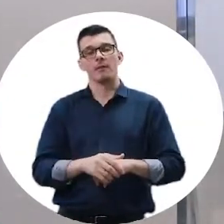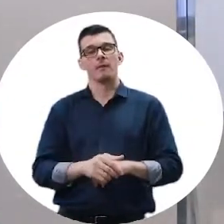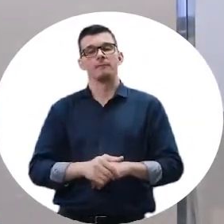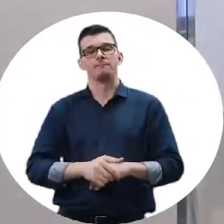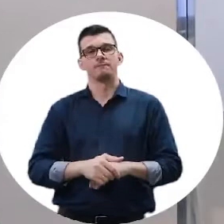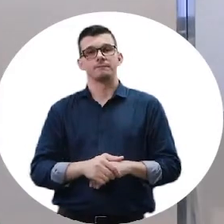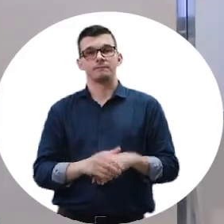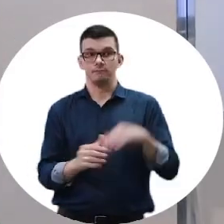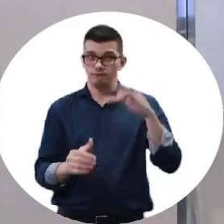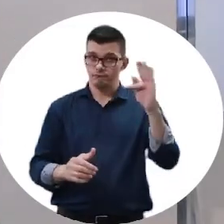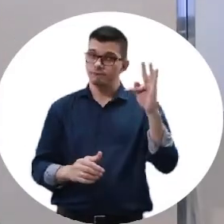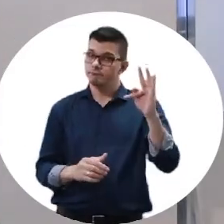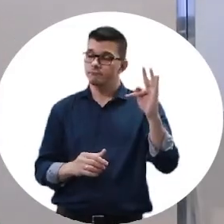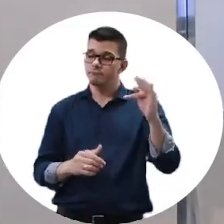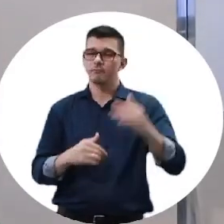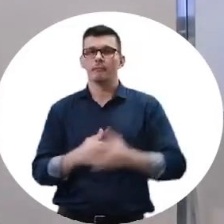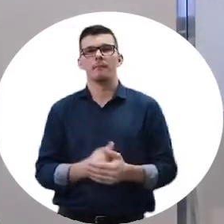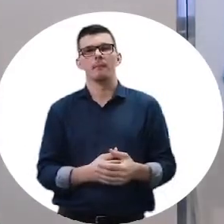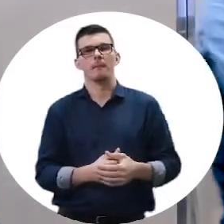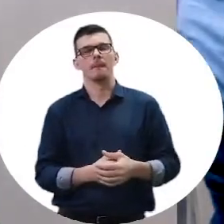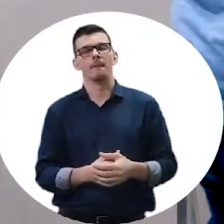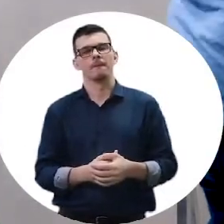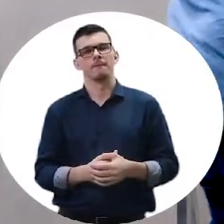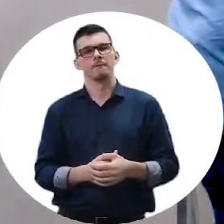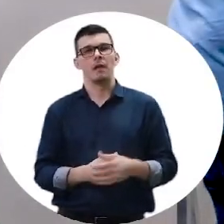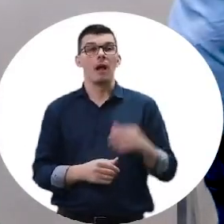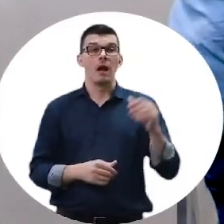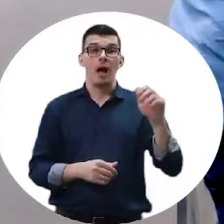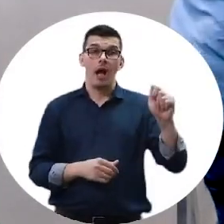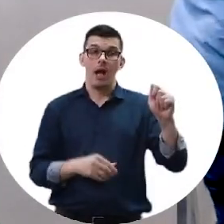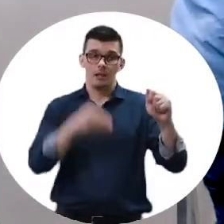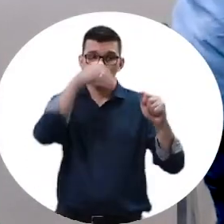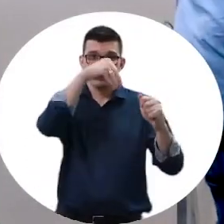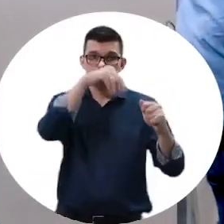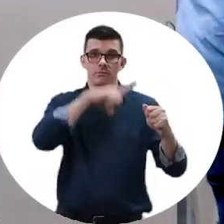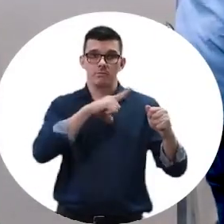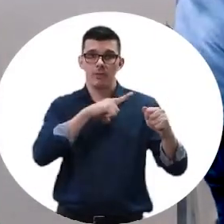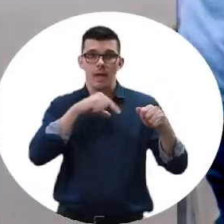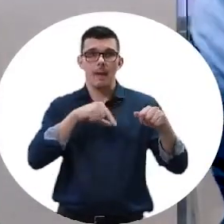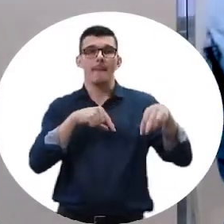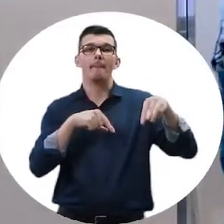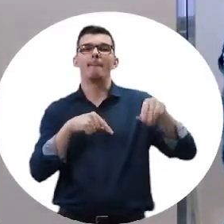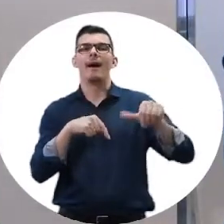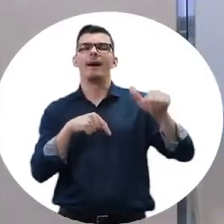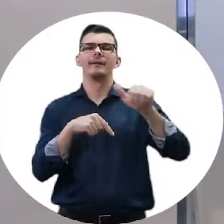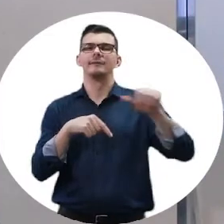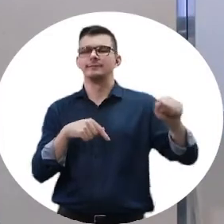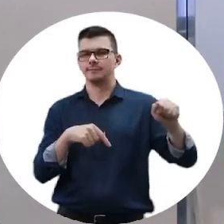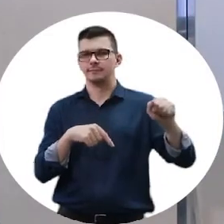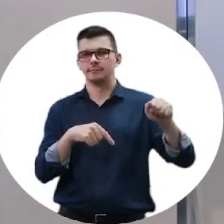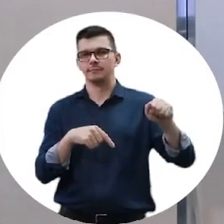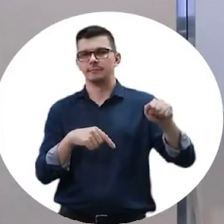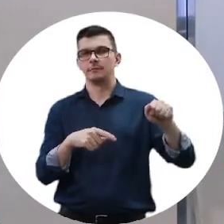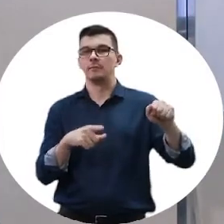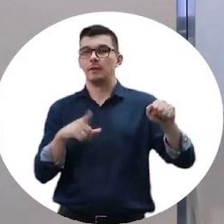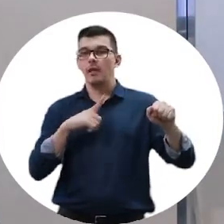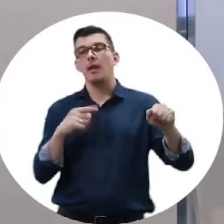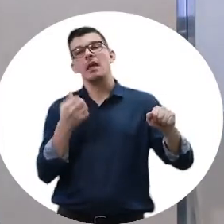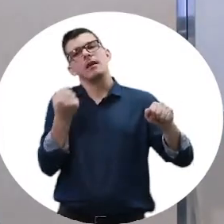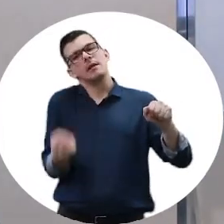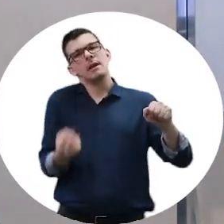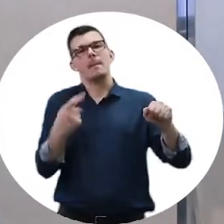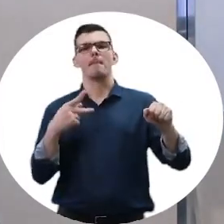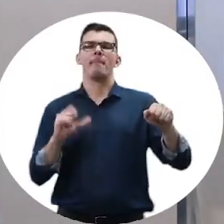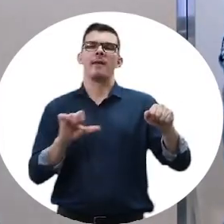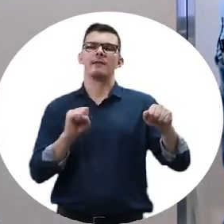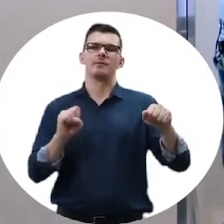colocar. Está no A. É a força R. A, ele tem massa. Se ele tem massa, ele tem um